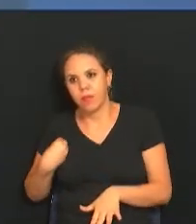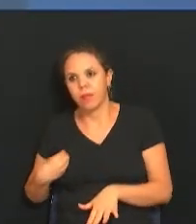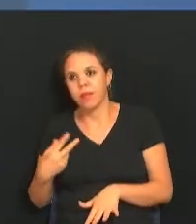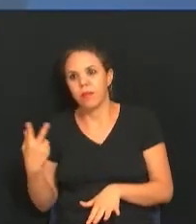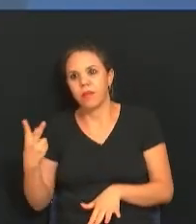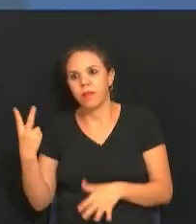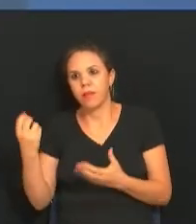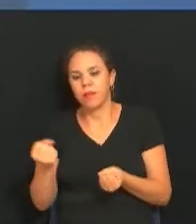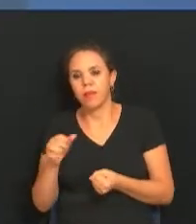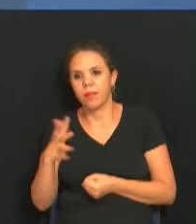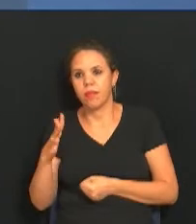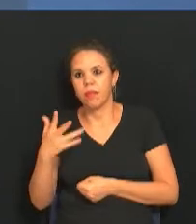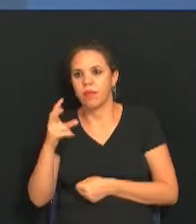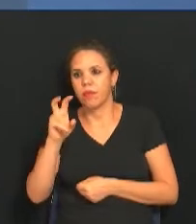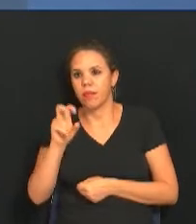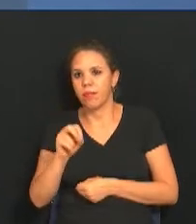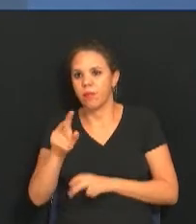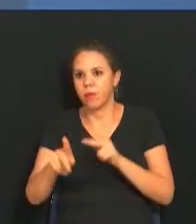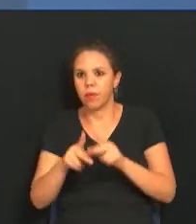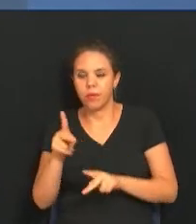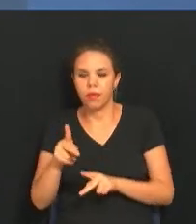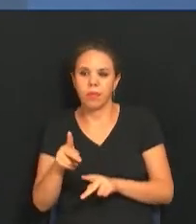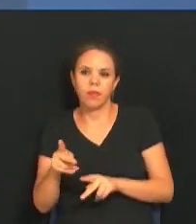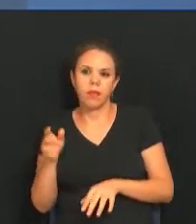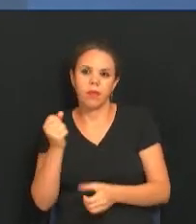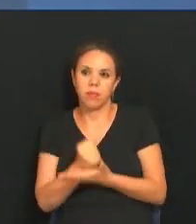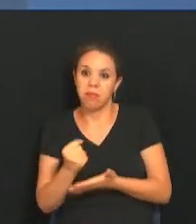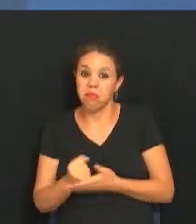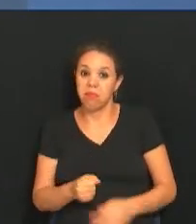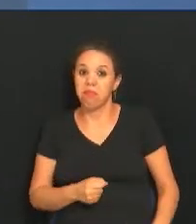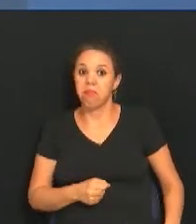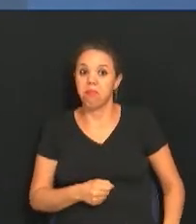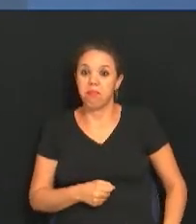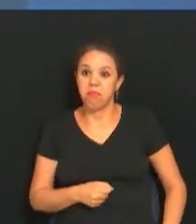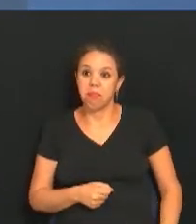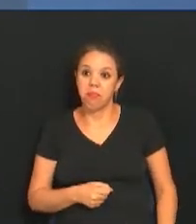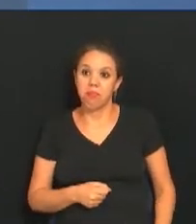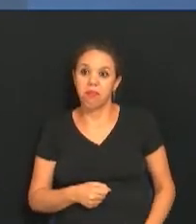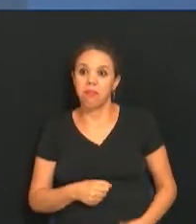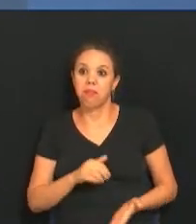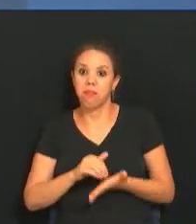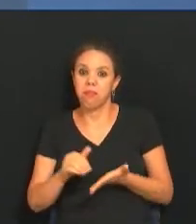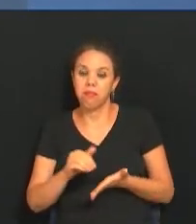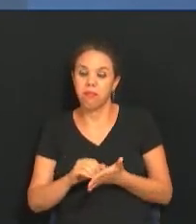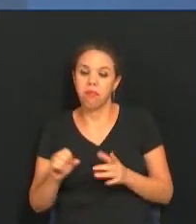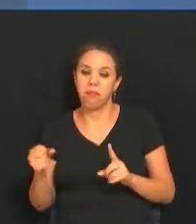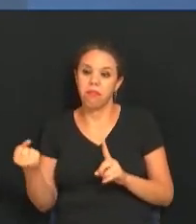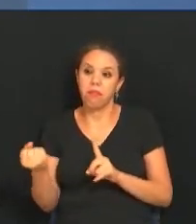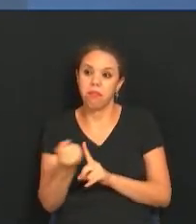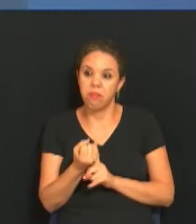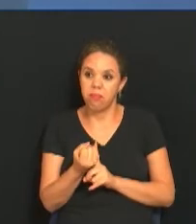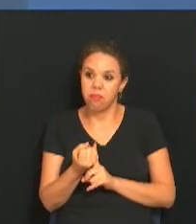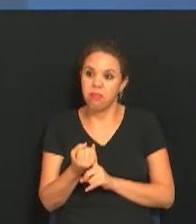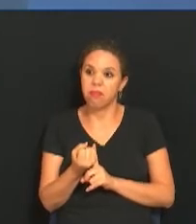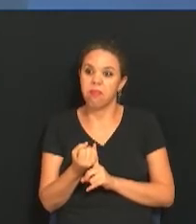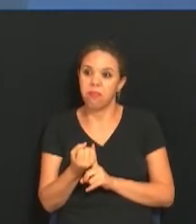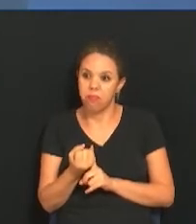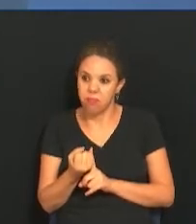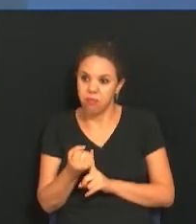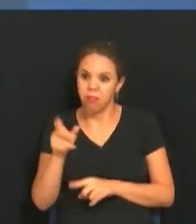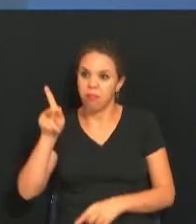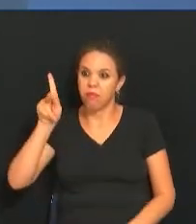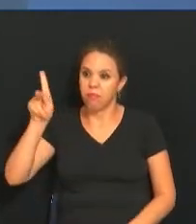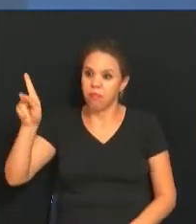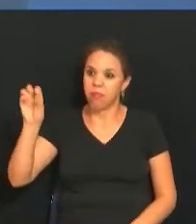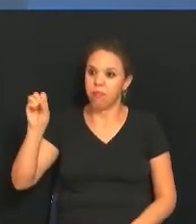uma média de mais de 50 pessoas que já foram contratadas através da Secretaria de Ação Social, através do POP, né, que